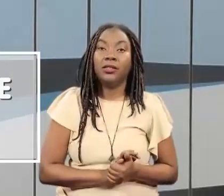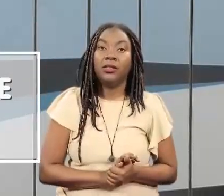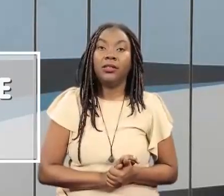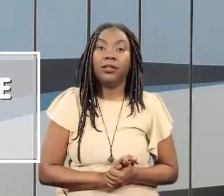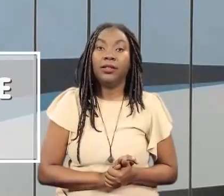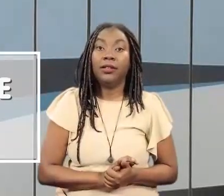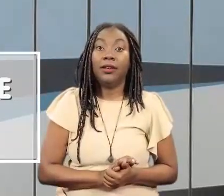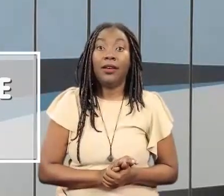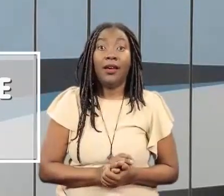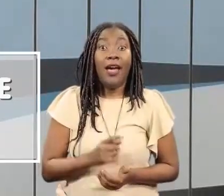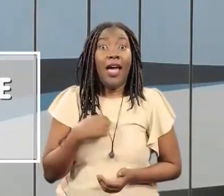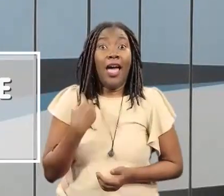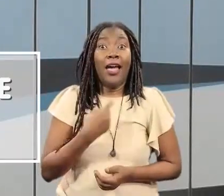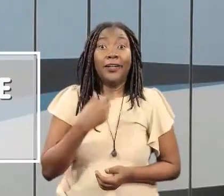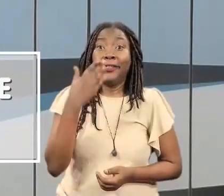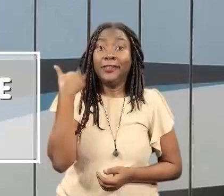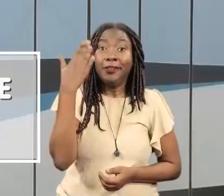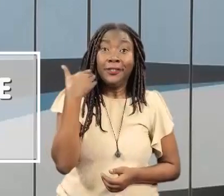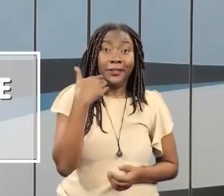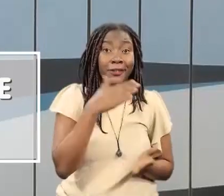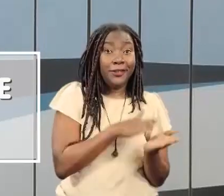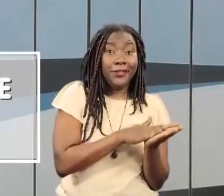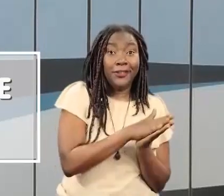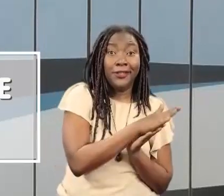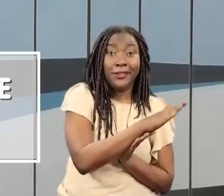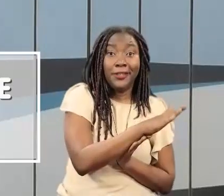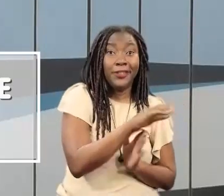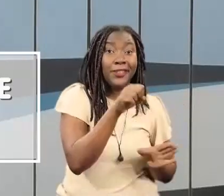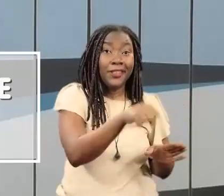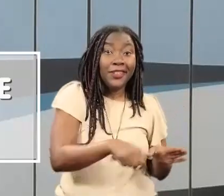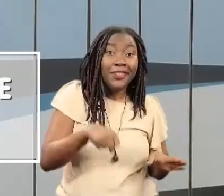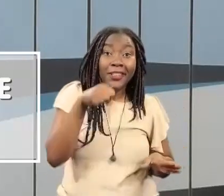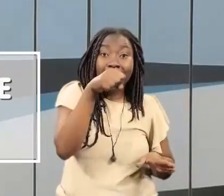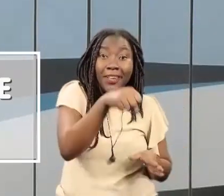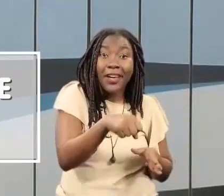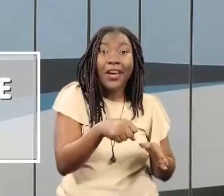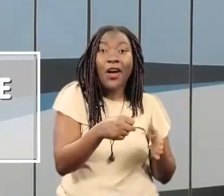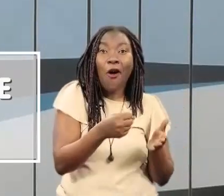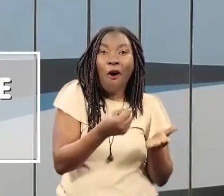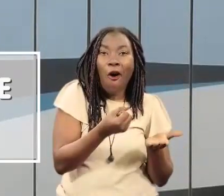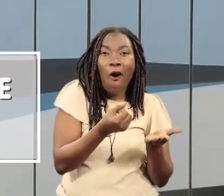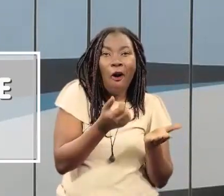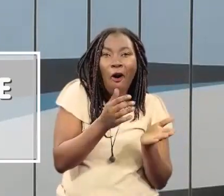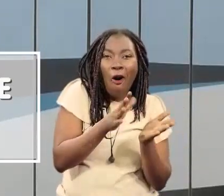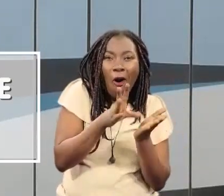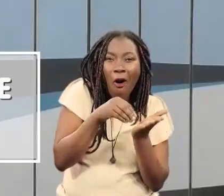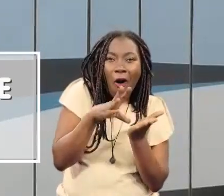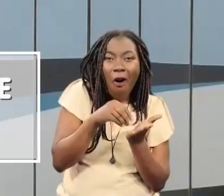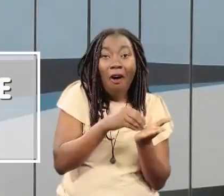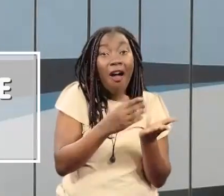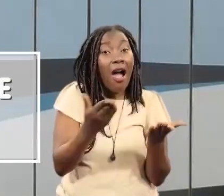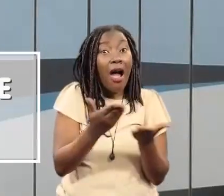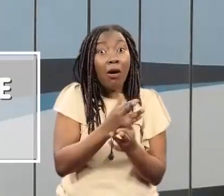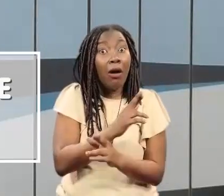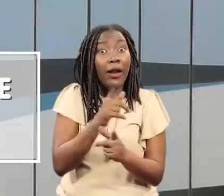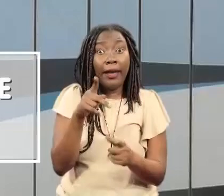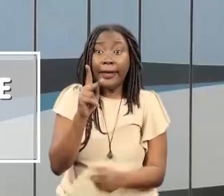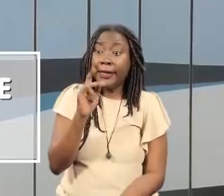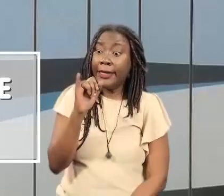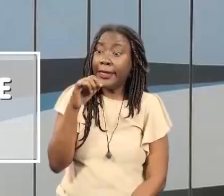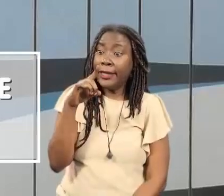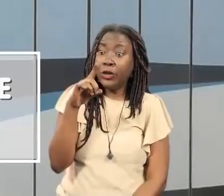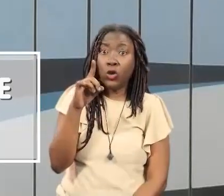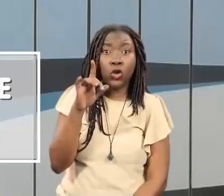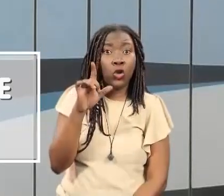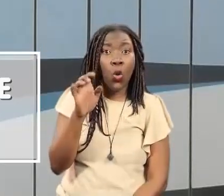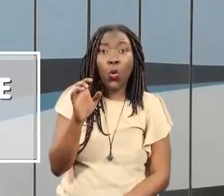gente tirava xerox de texto, fazia as cópias, pegava o livro. Eu adoro pegar livro. Hoje é tudo no Kindle, é tudo digital,